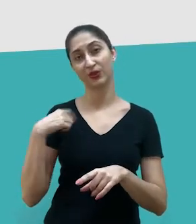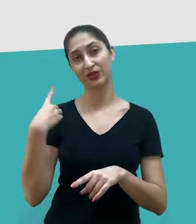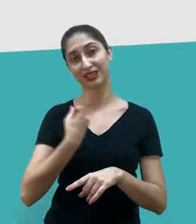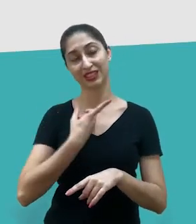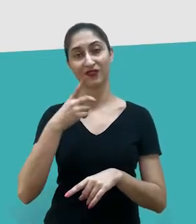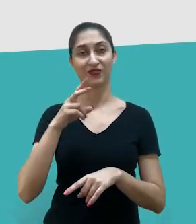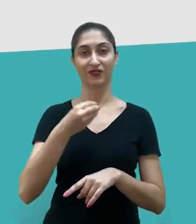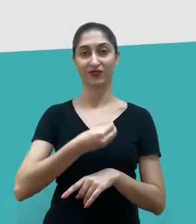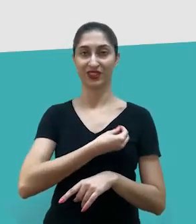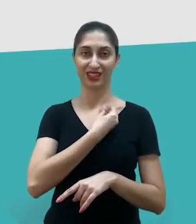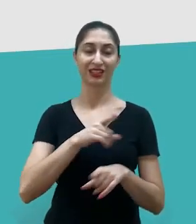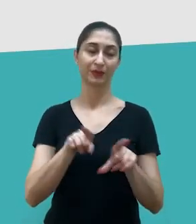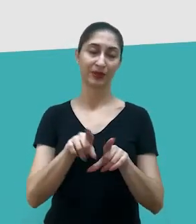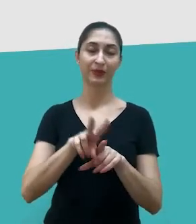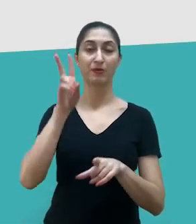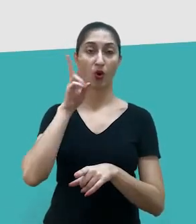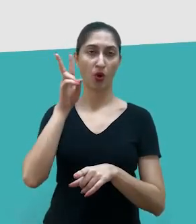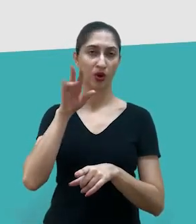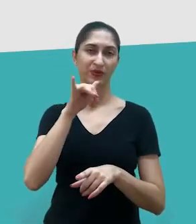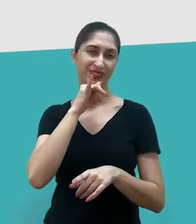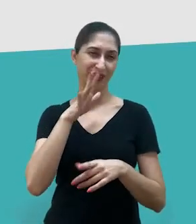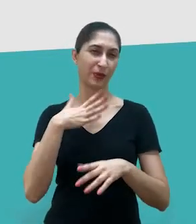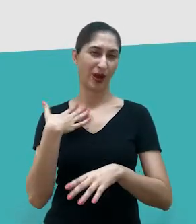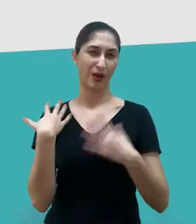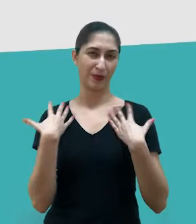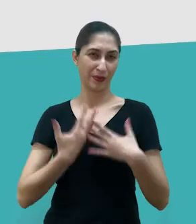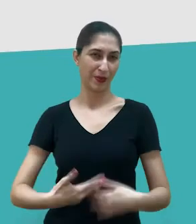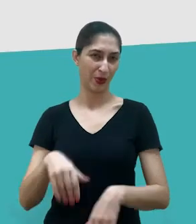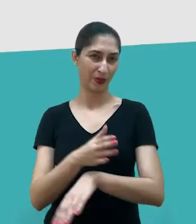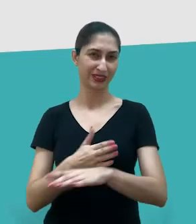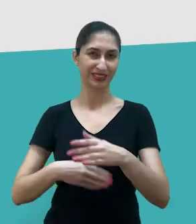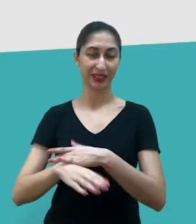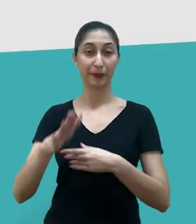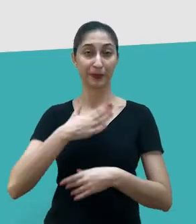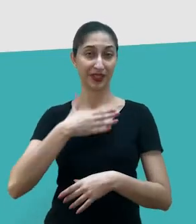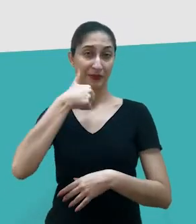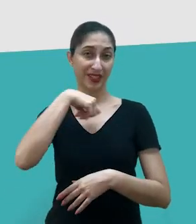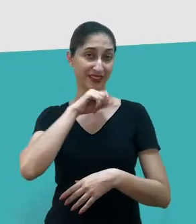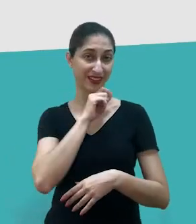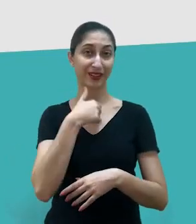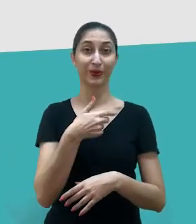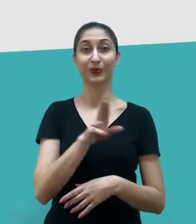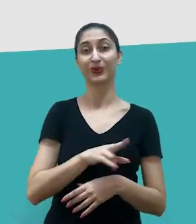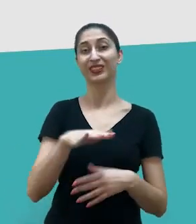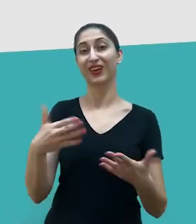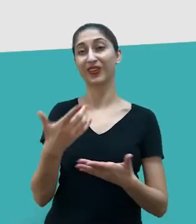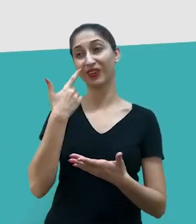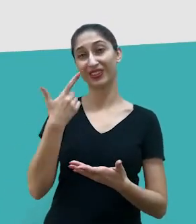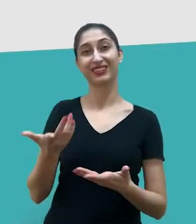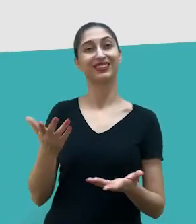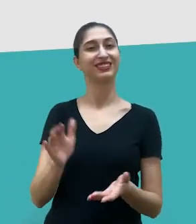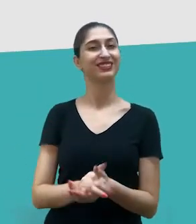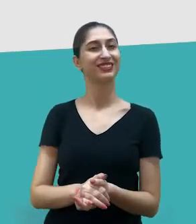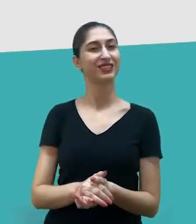memórias, deixar como herança, assim como o blazer que eu mostrei da minha mãe, e juntos a gente continuar um